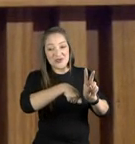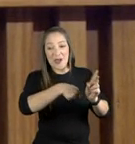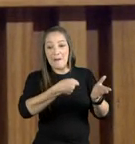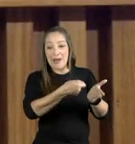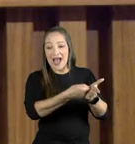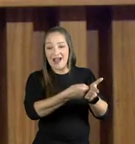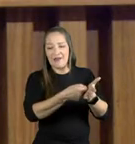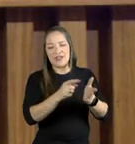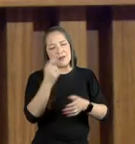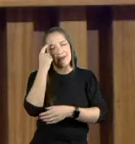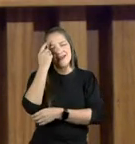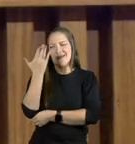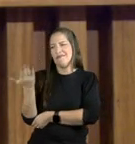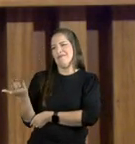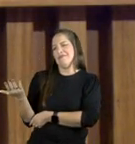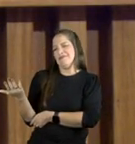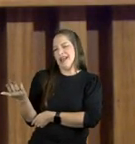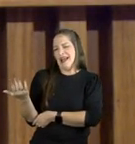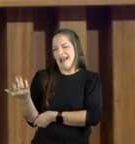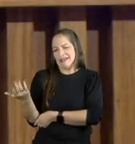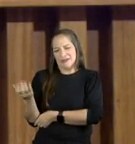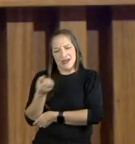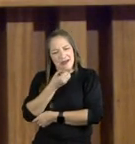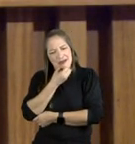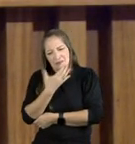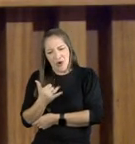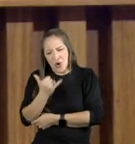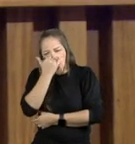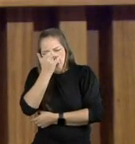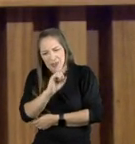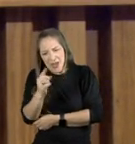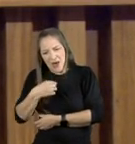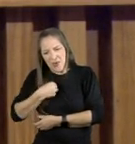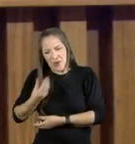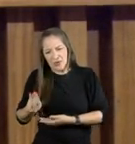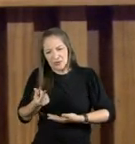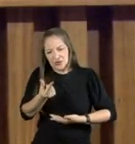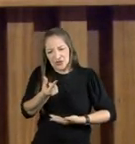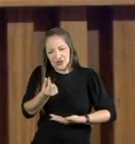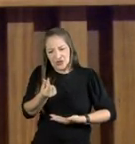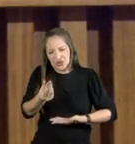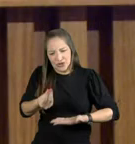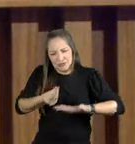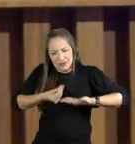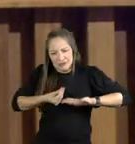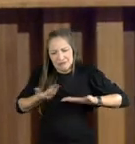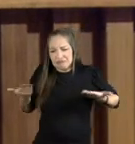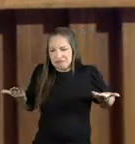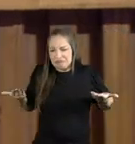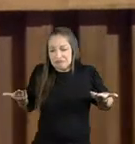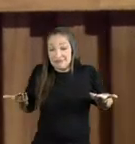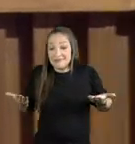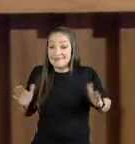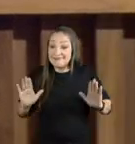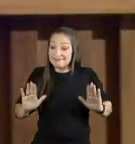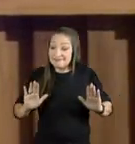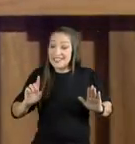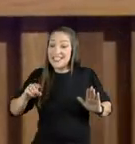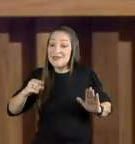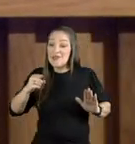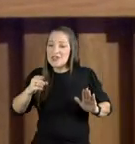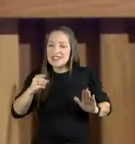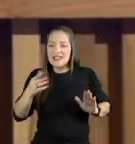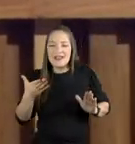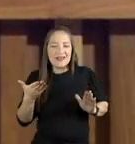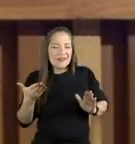começar a pensar assim, mas não é golpe, eu estou recebendo. Oxe. Então, o que acontece? Aí você, mais esperto ainda, fala assim,